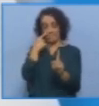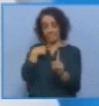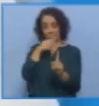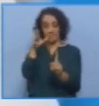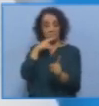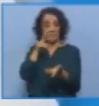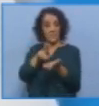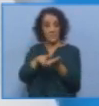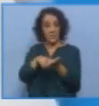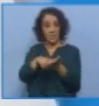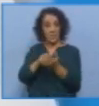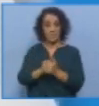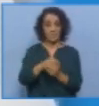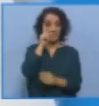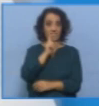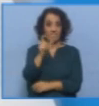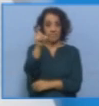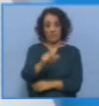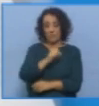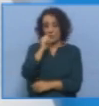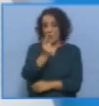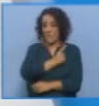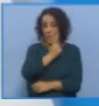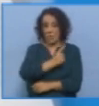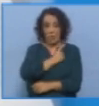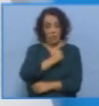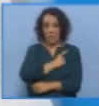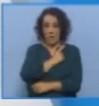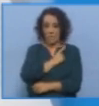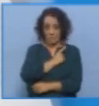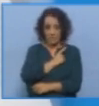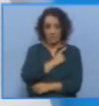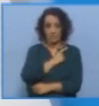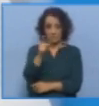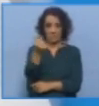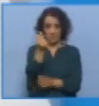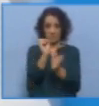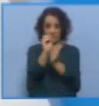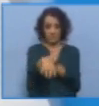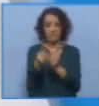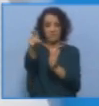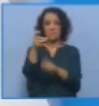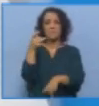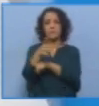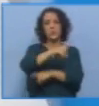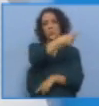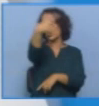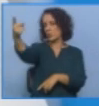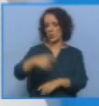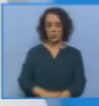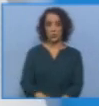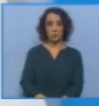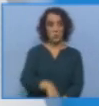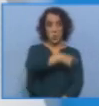digo, esta pobre viúva deitou na caixa mais do que todos os outros. Eles deitaram do que